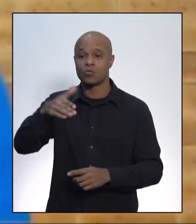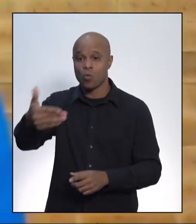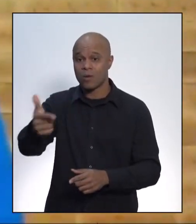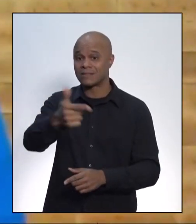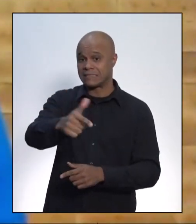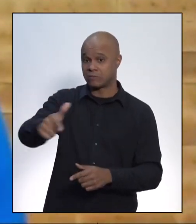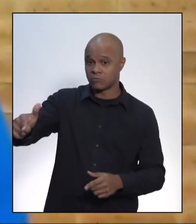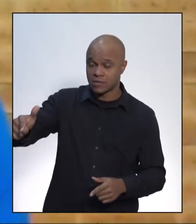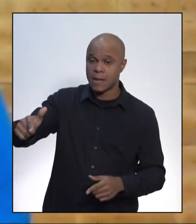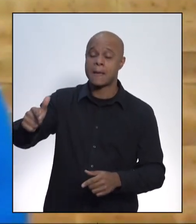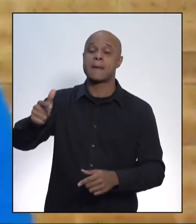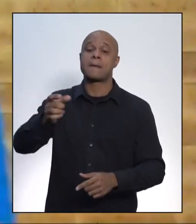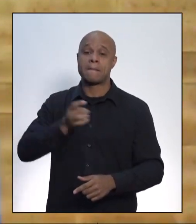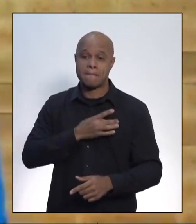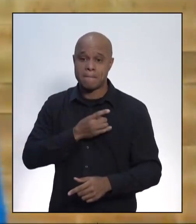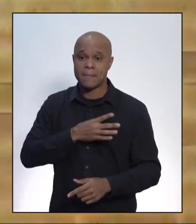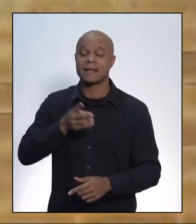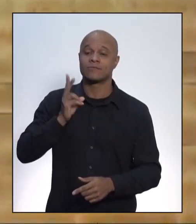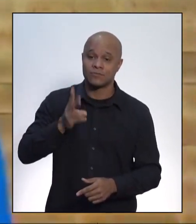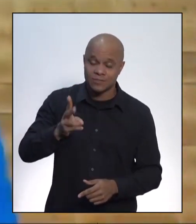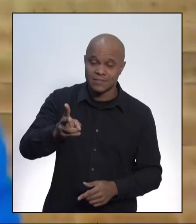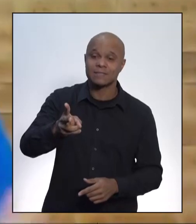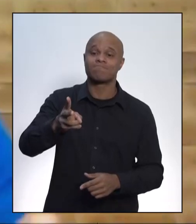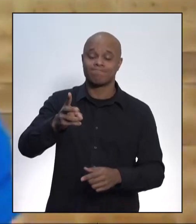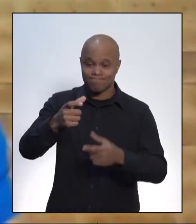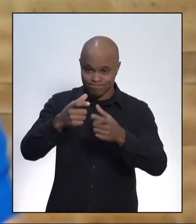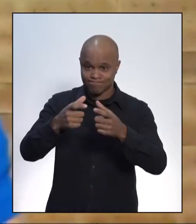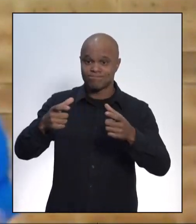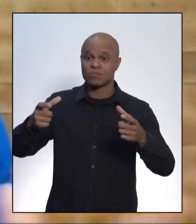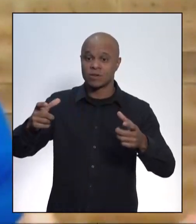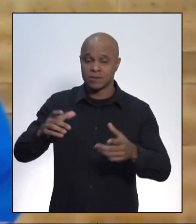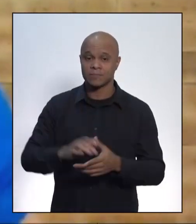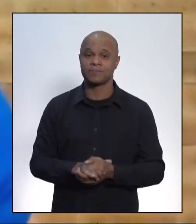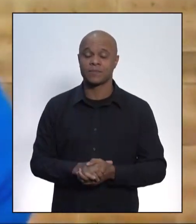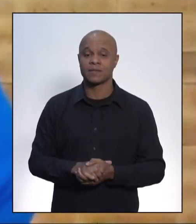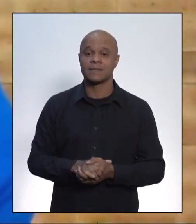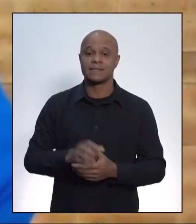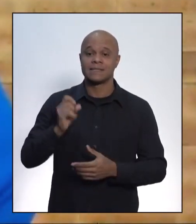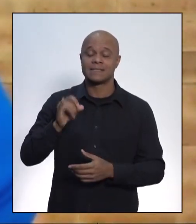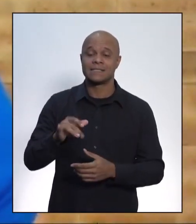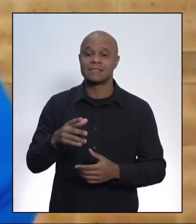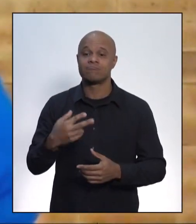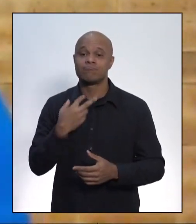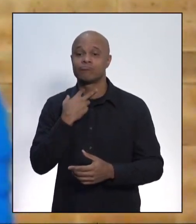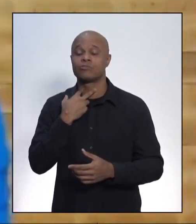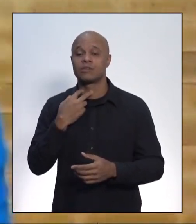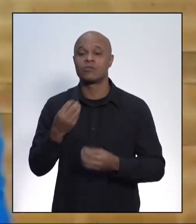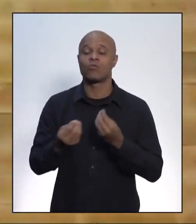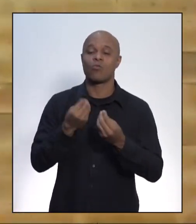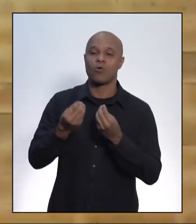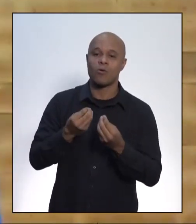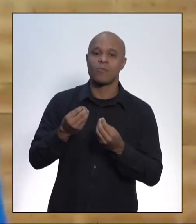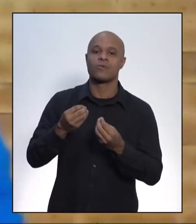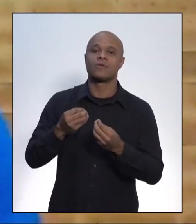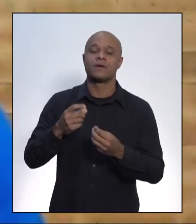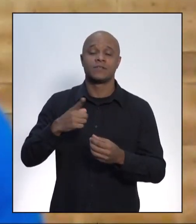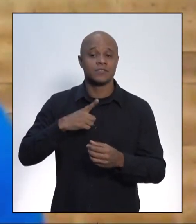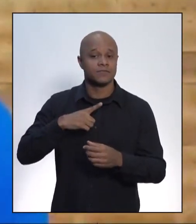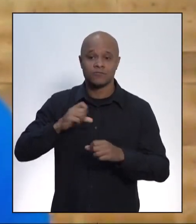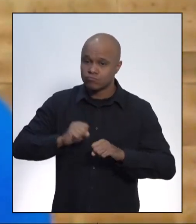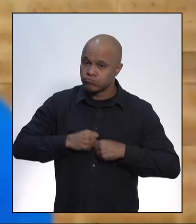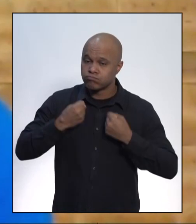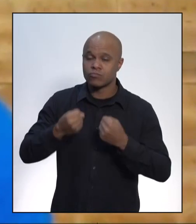Mas eu não tive isso, eu sempre tive eu. Se não desse certo, meu, não tinha como. Então, eu nunca tive como não dar certo, tive que correr atrás.